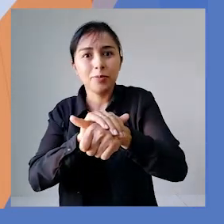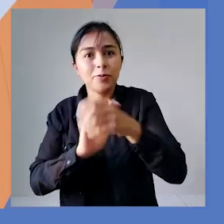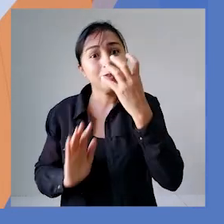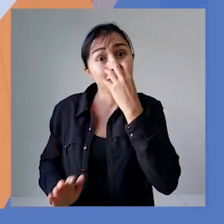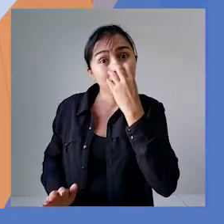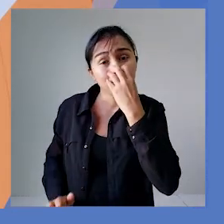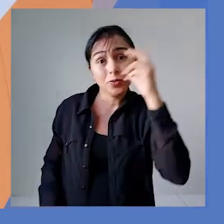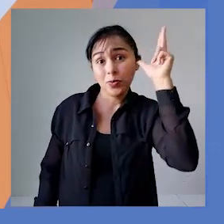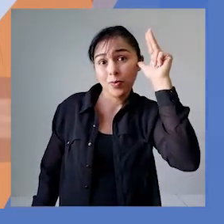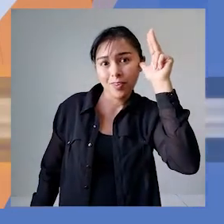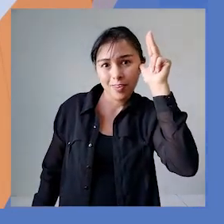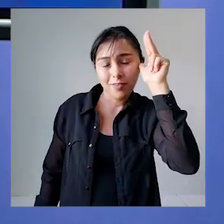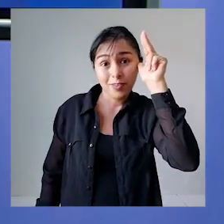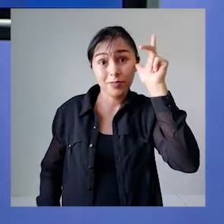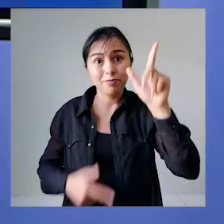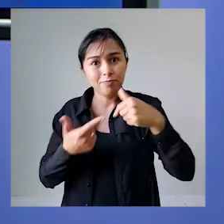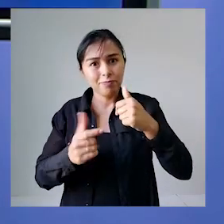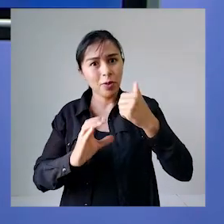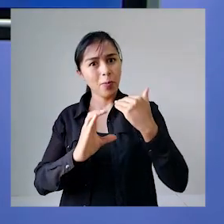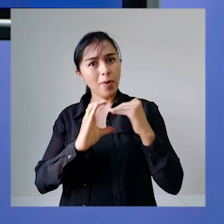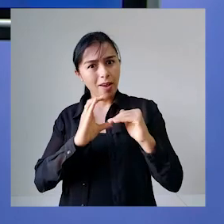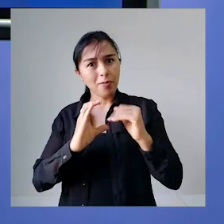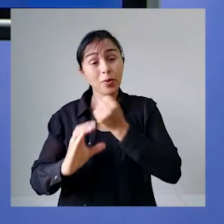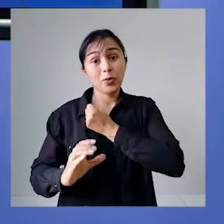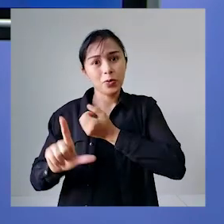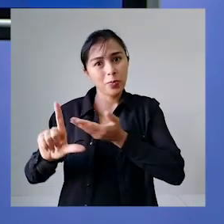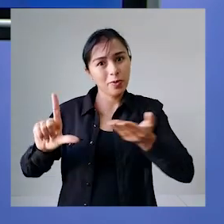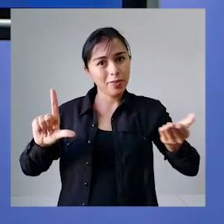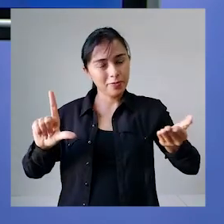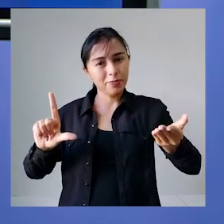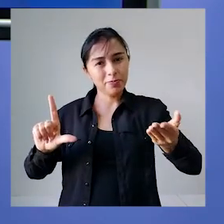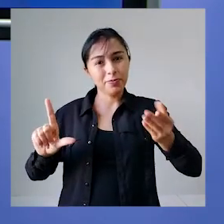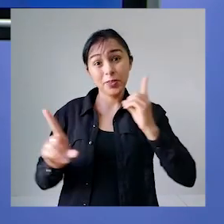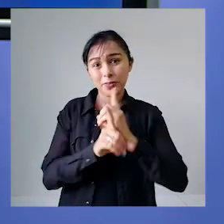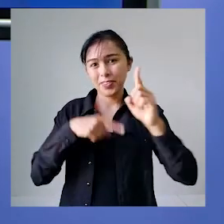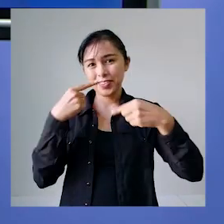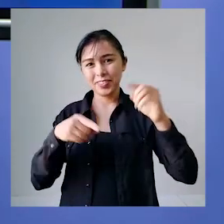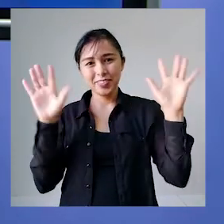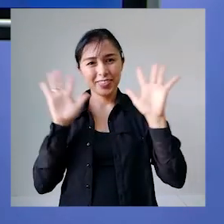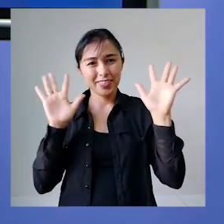gente nesse número que está na tela. Eu vou ficando por aqui. Até a próxima, pessoal. Tchau!